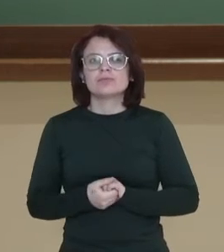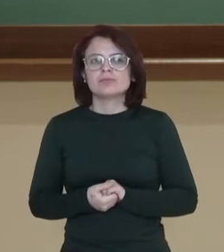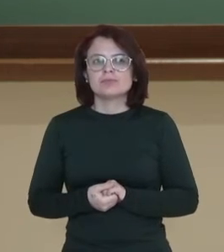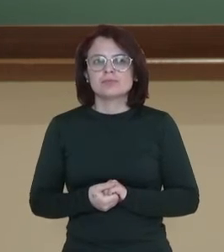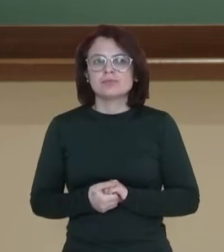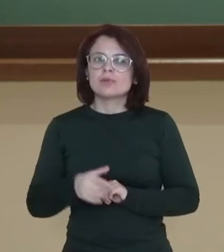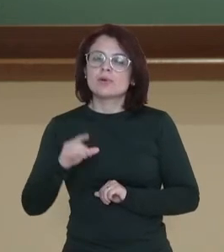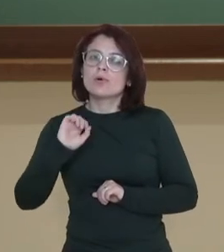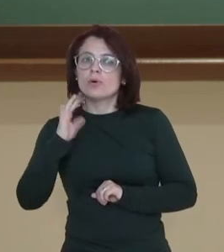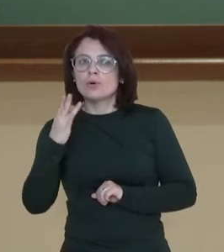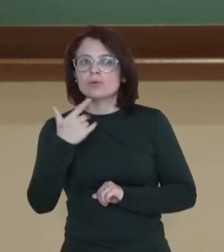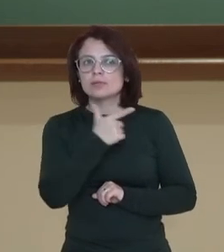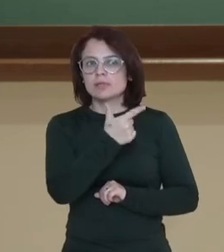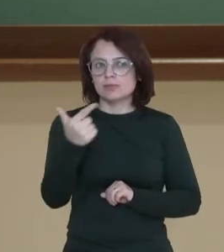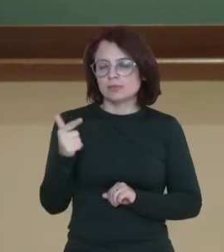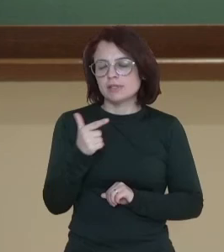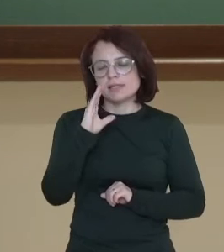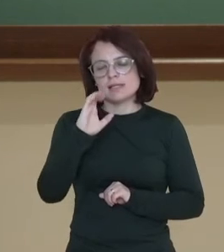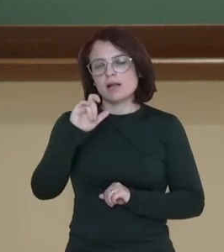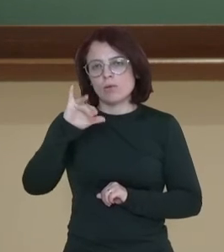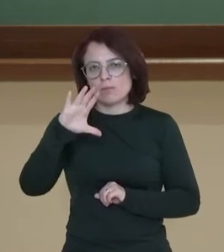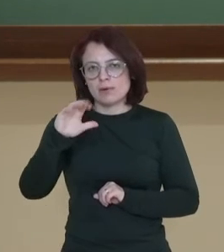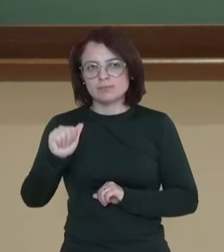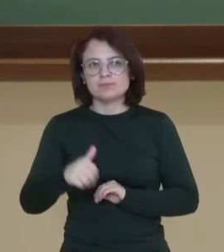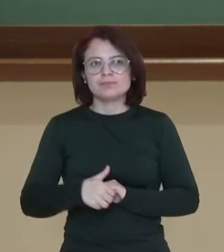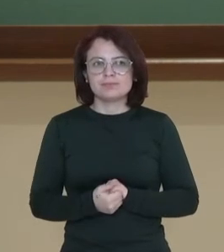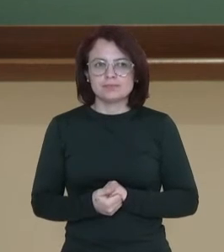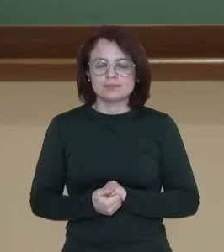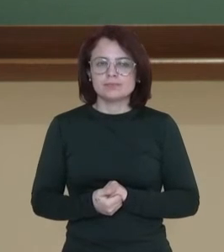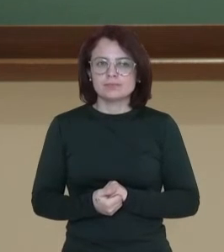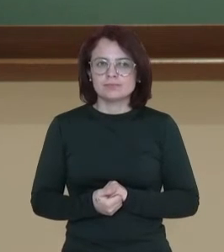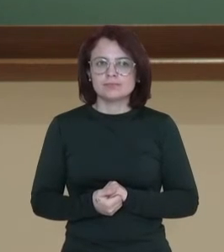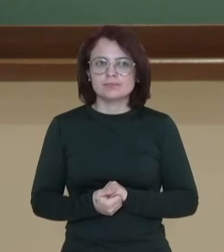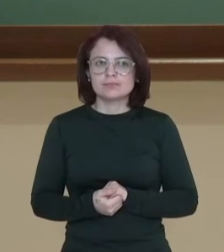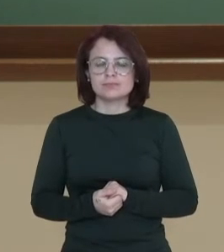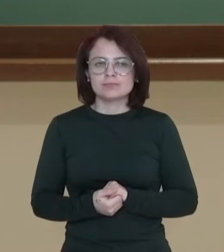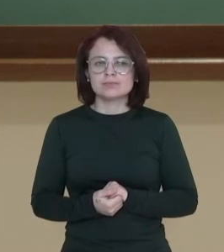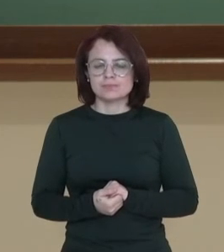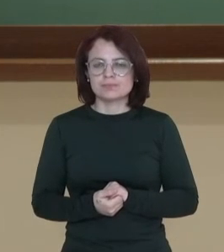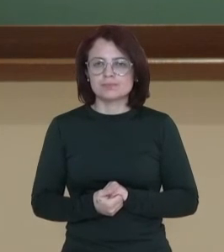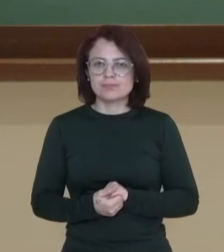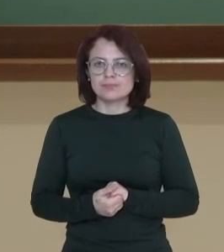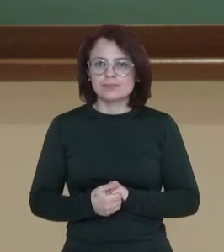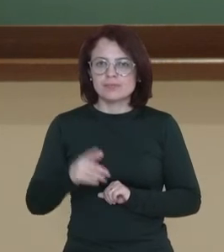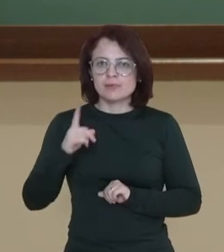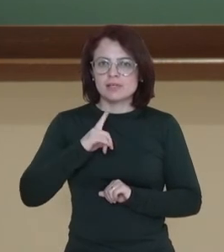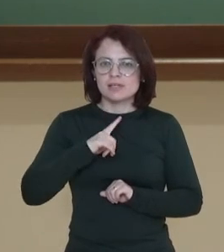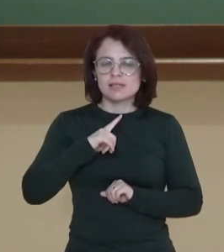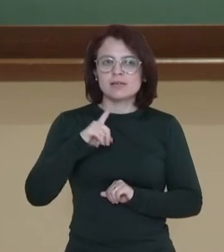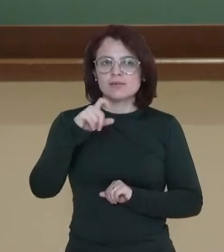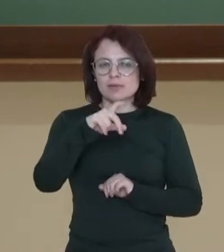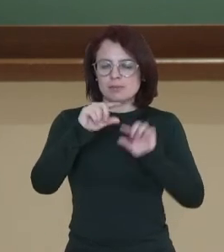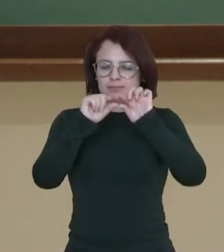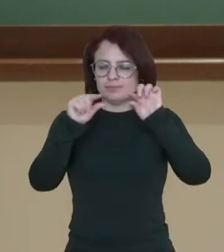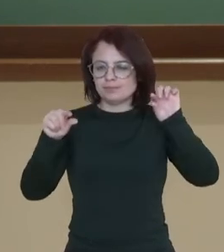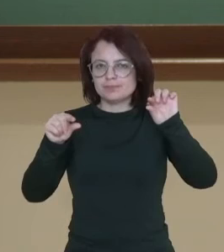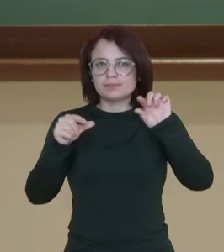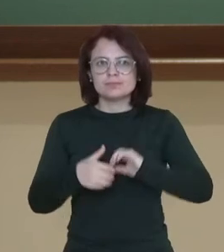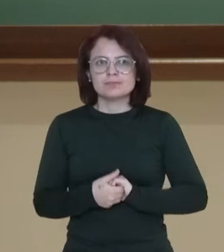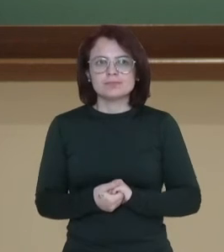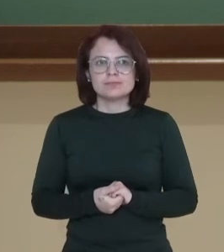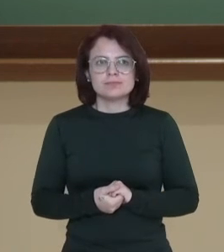ou acelomados que não têm o celoma, e daí nesse caso seriam os plateumintos, aqueles vermes cilíndricos, ok?